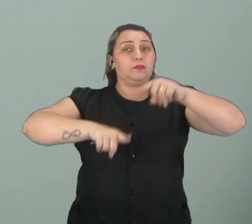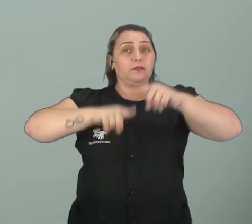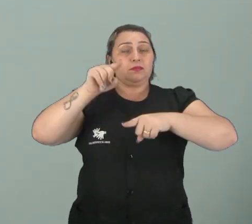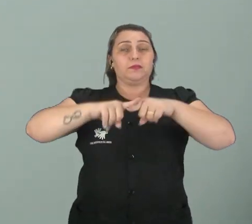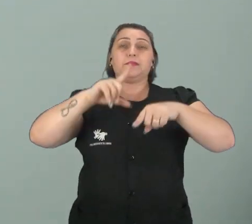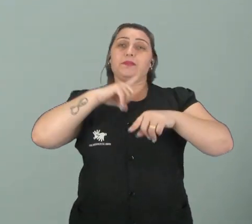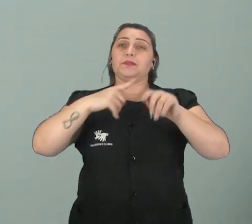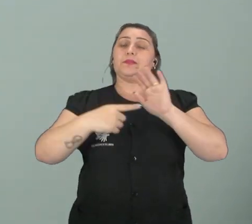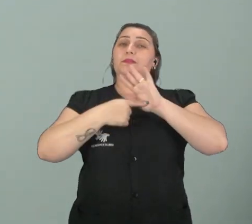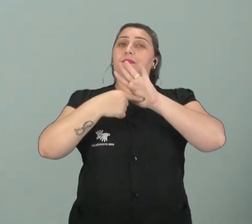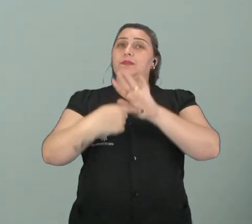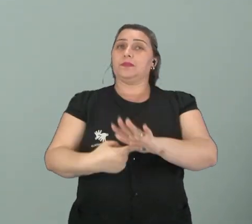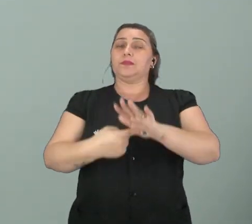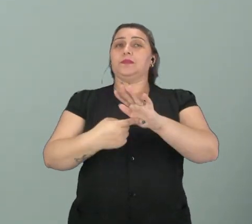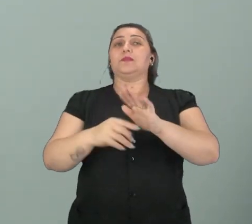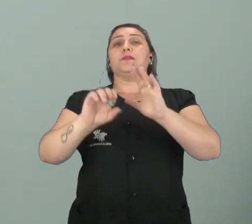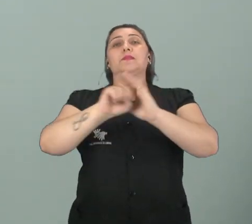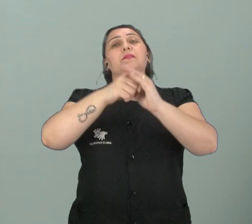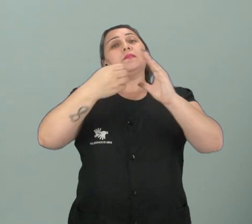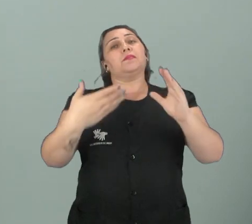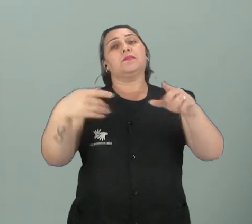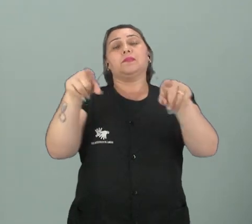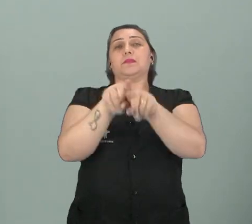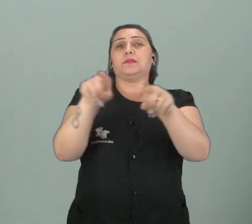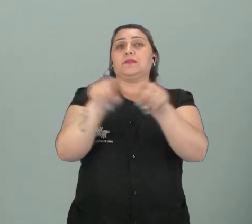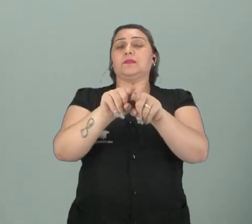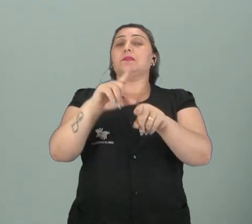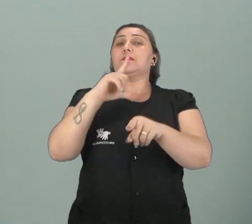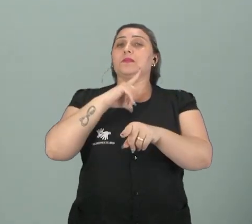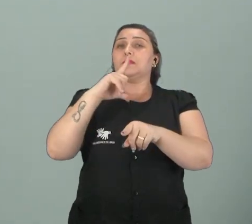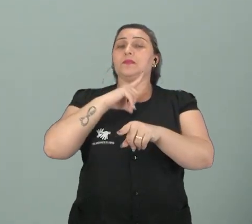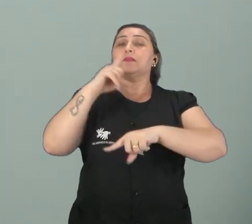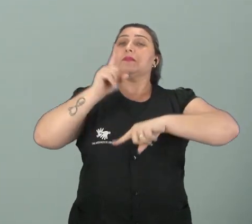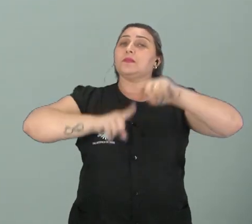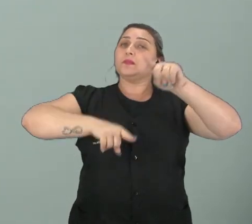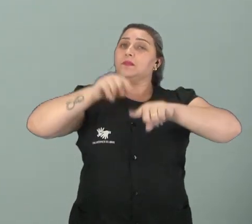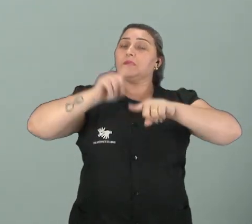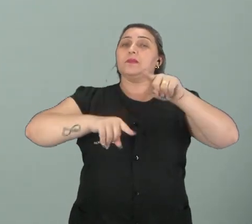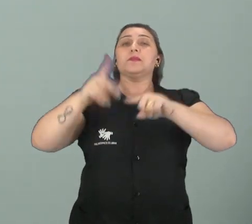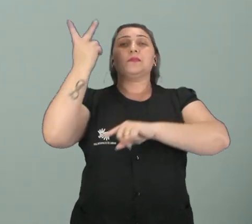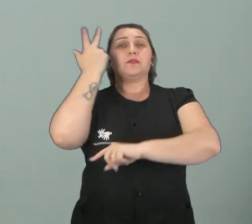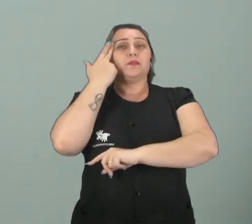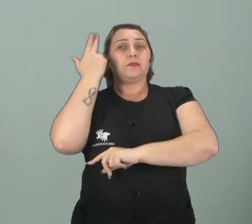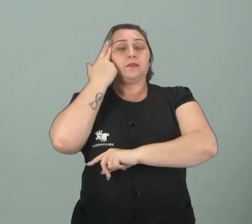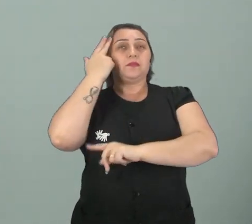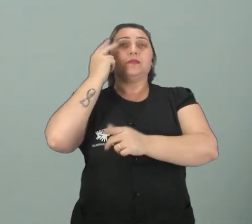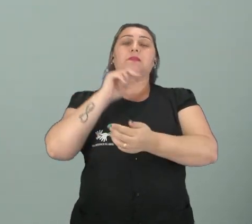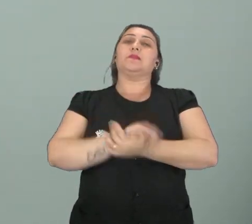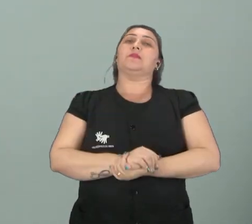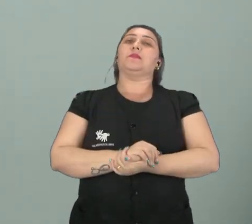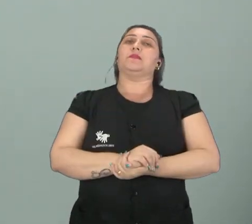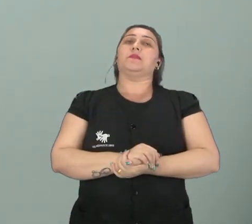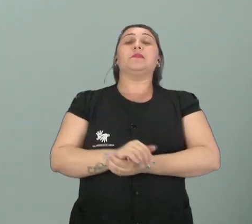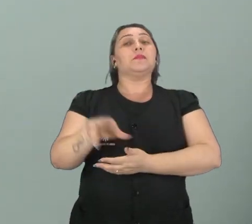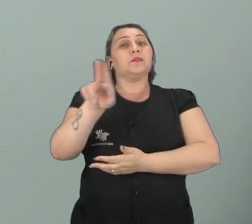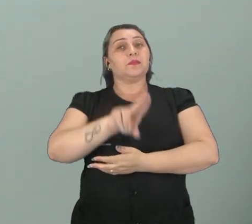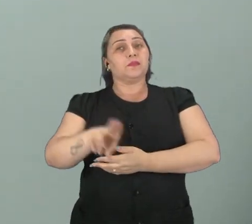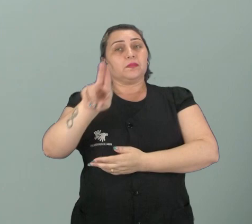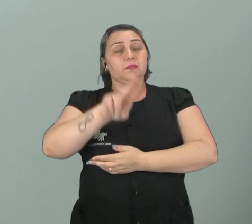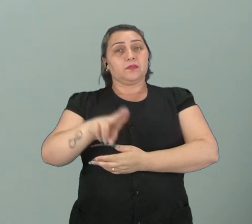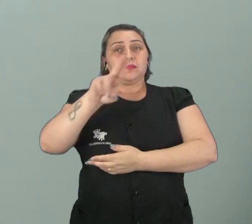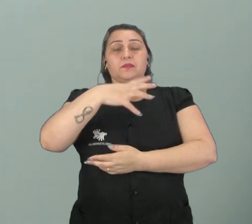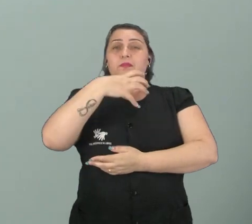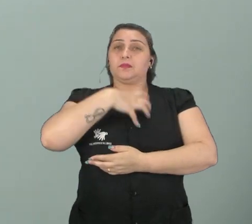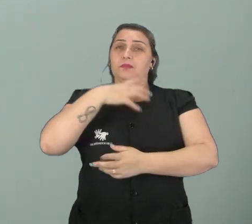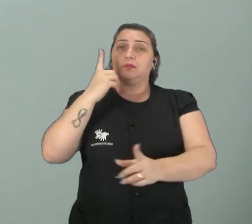ele apresenta um determinado tipo de característica também. Nós temos aqueles materiais que são naturais, são aqueles que a gente utiliza da